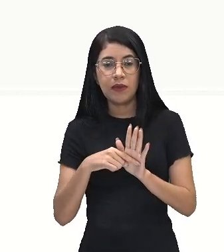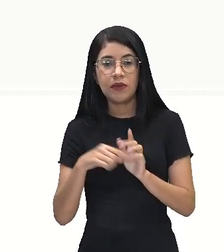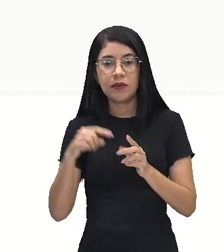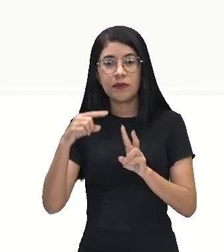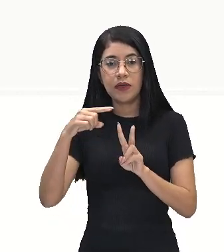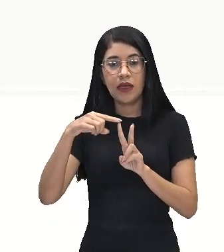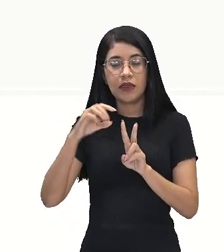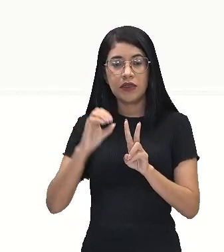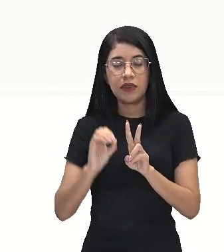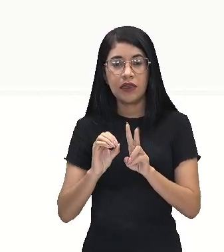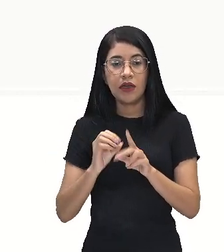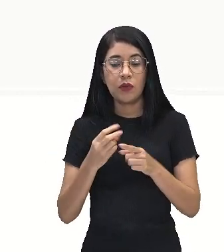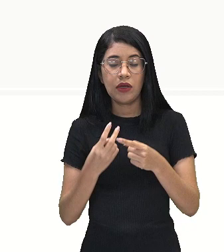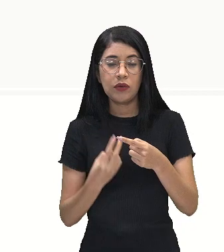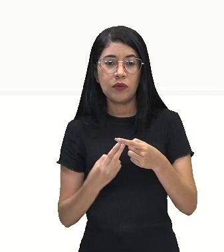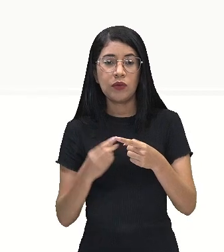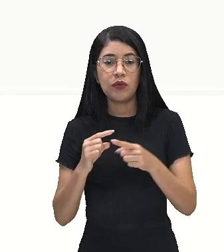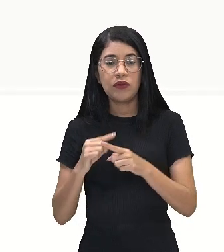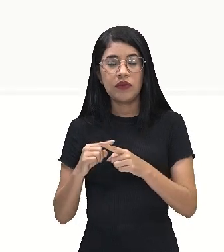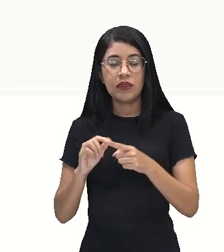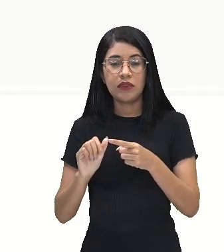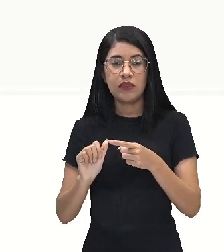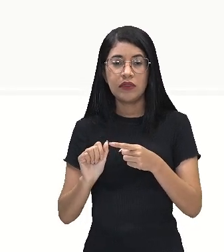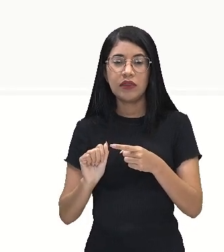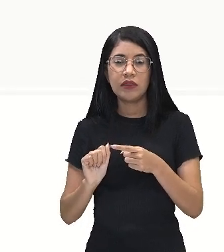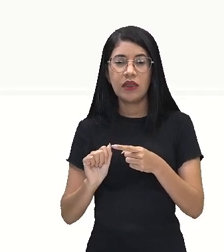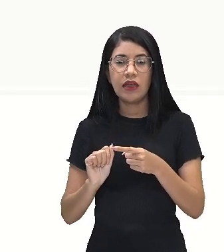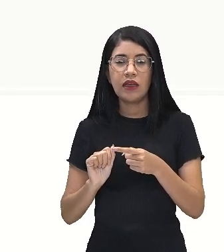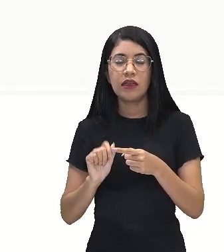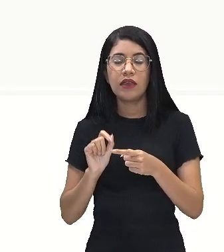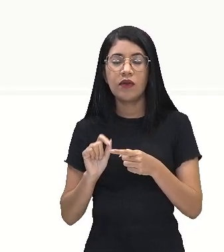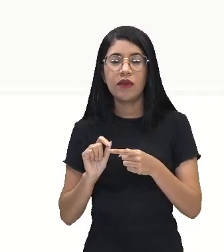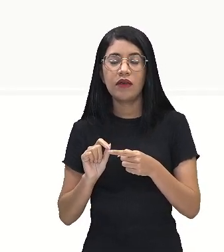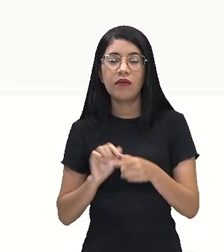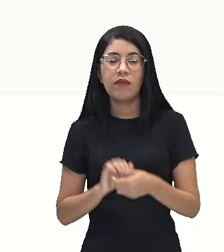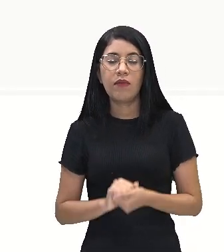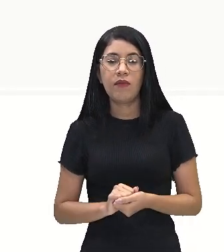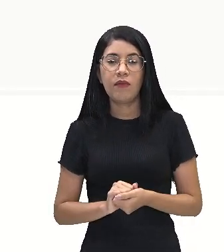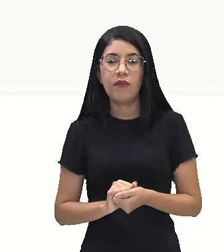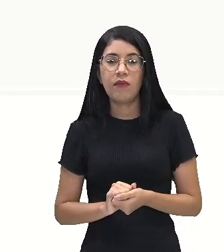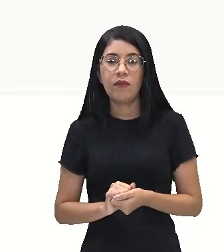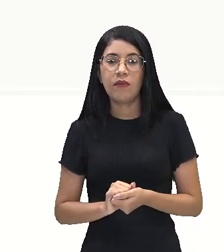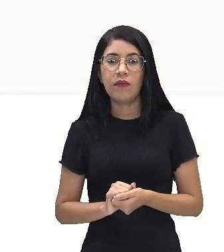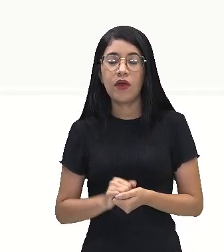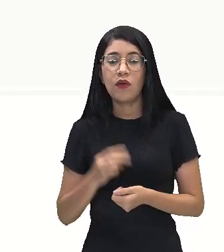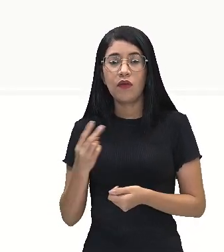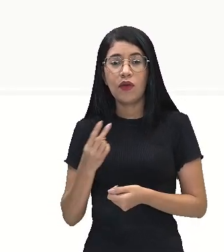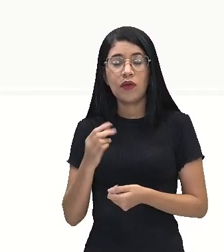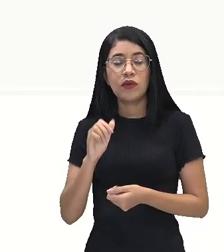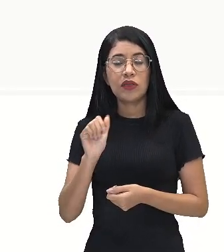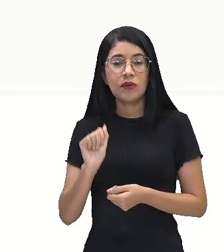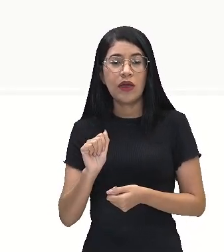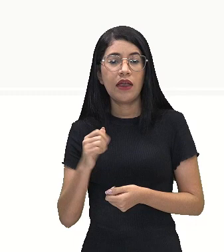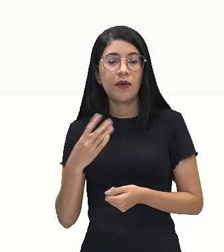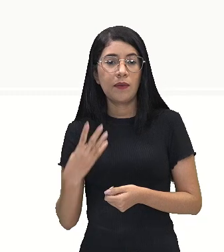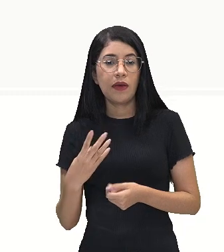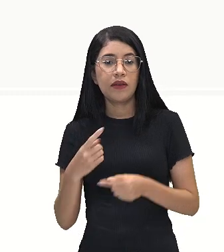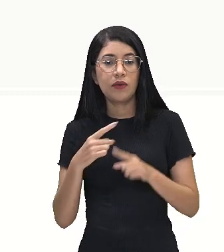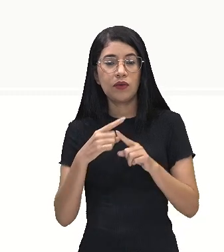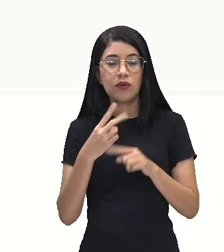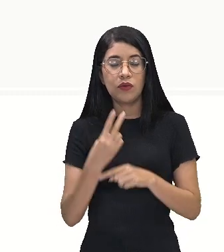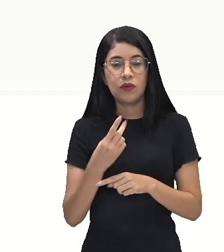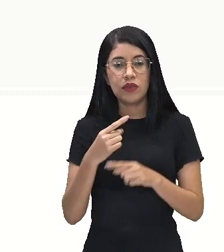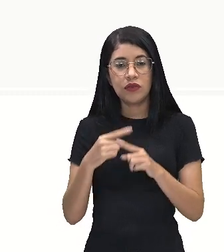que multiplica o coeficiente de A. Qual é o valor do coeficiente de A? 4. Pessoal,